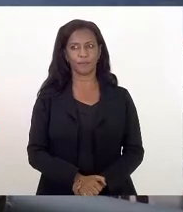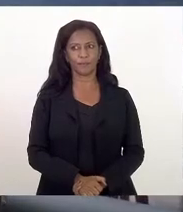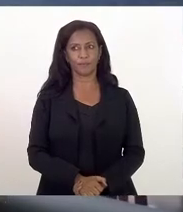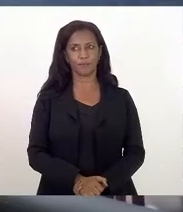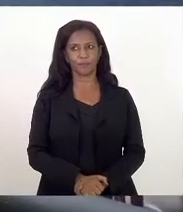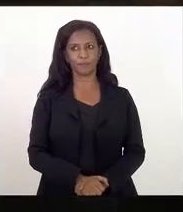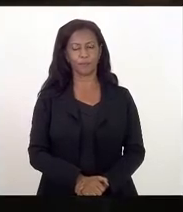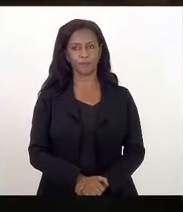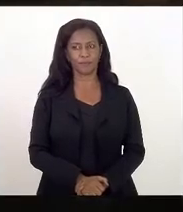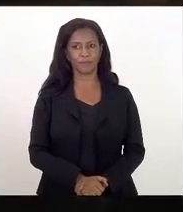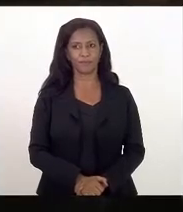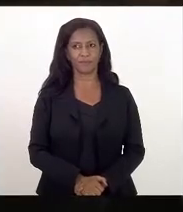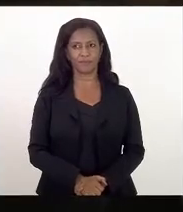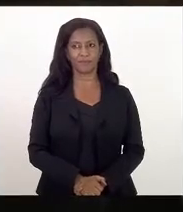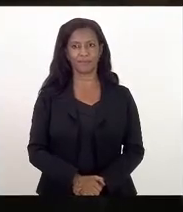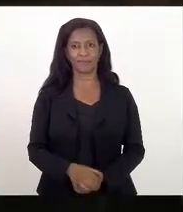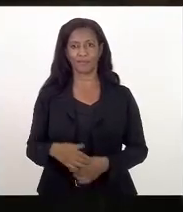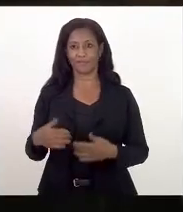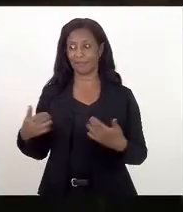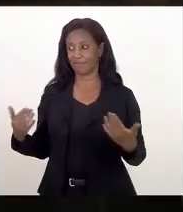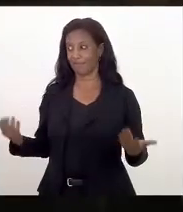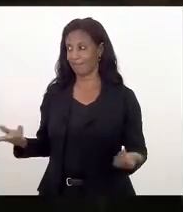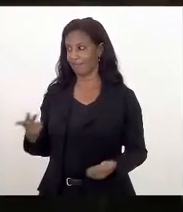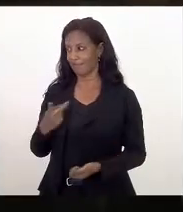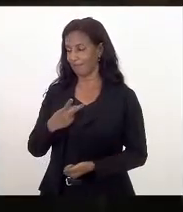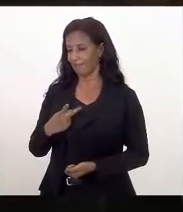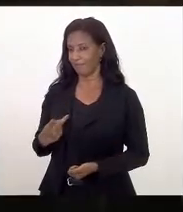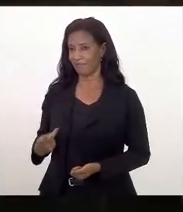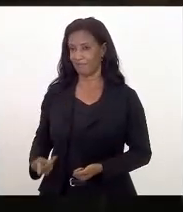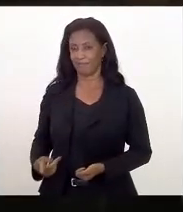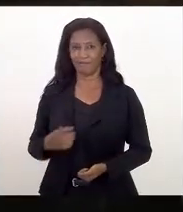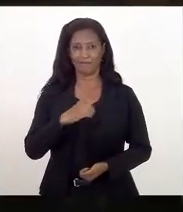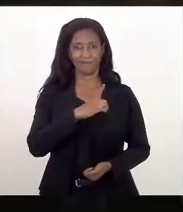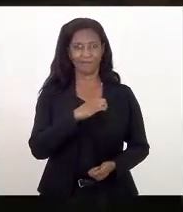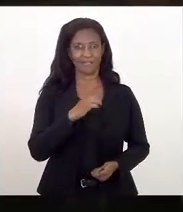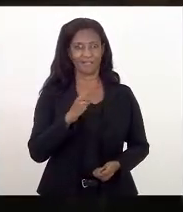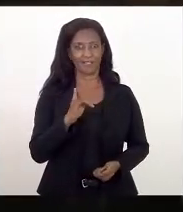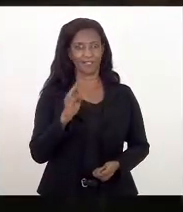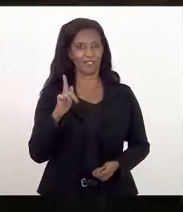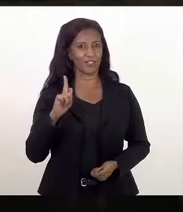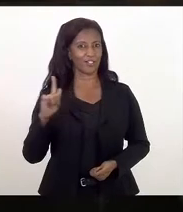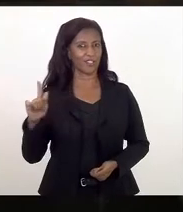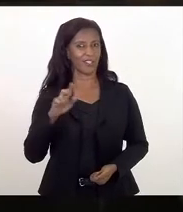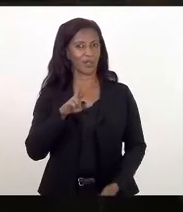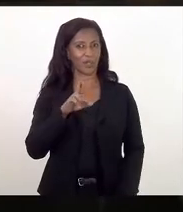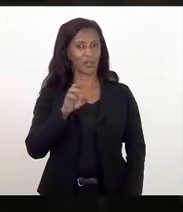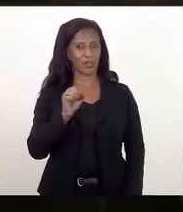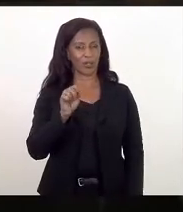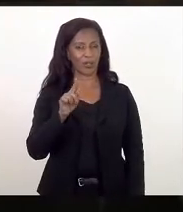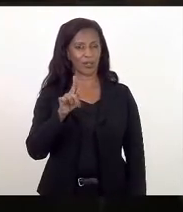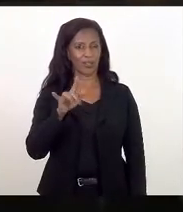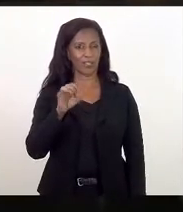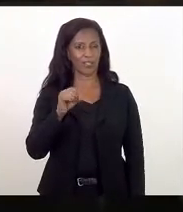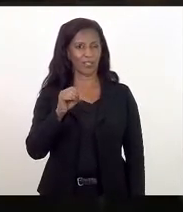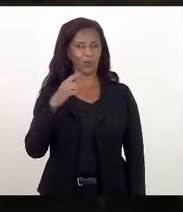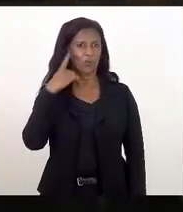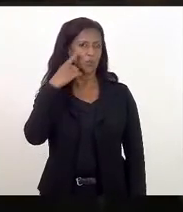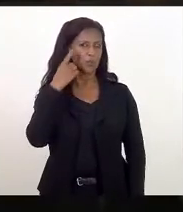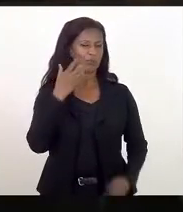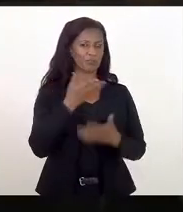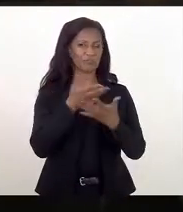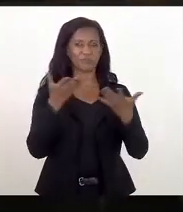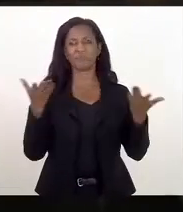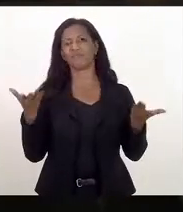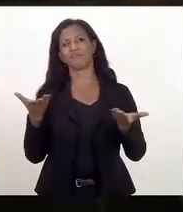Senhor presidente, defensor-geral Rodrigo Pacheco, deputados e deputadas, acho que